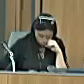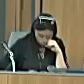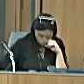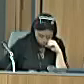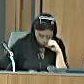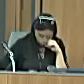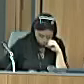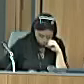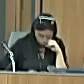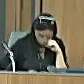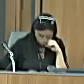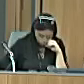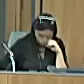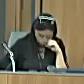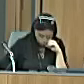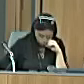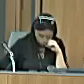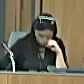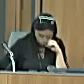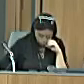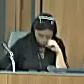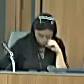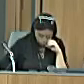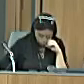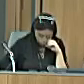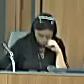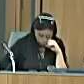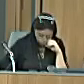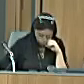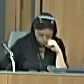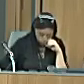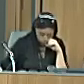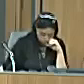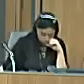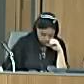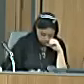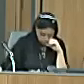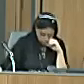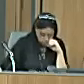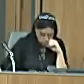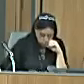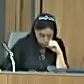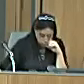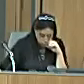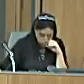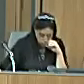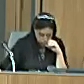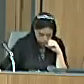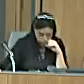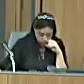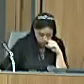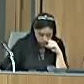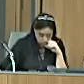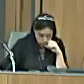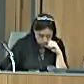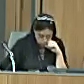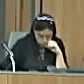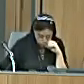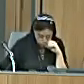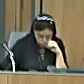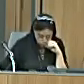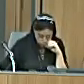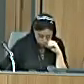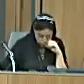fogo aos agentes penitenciários insalubridade periculosidade ser for